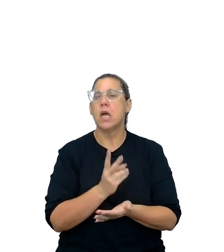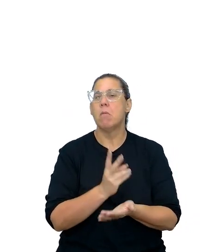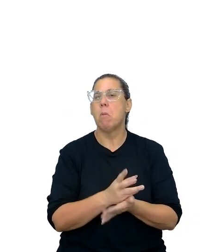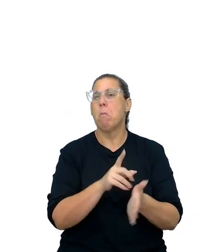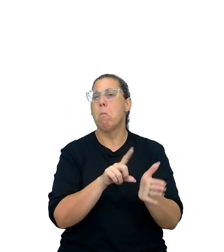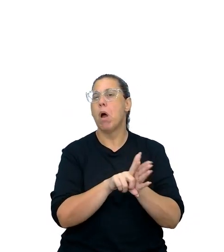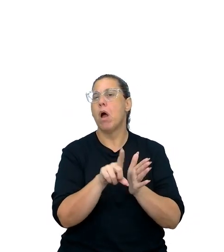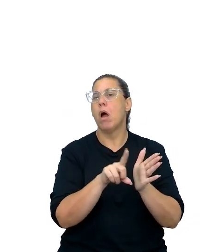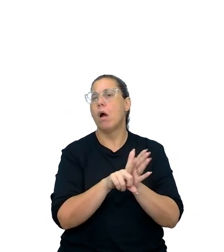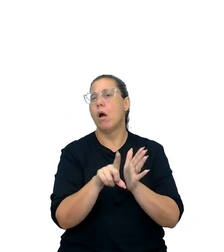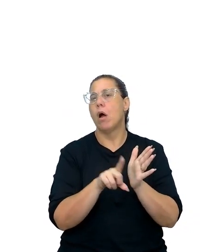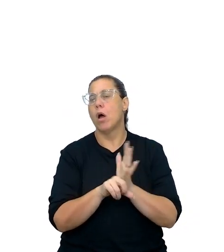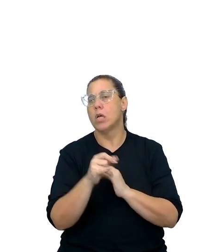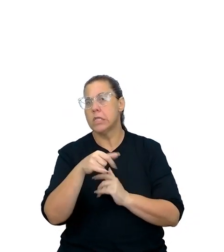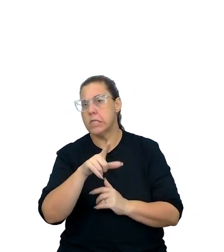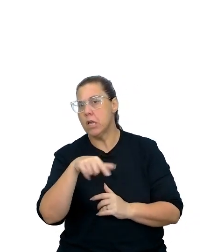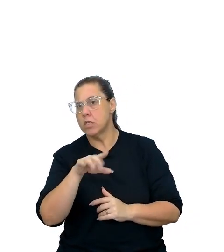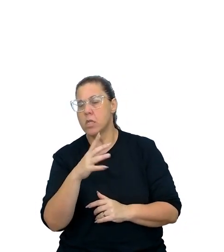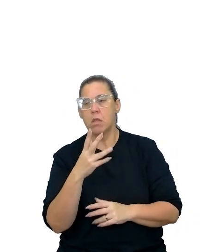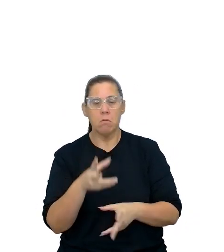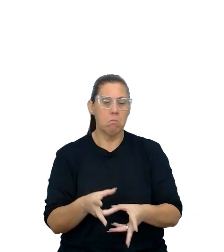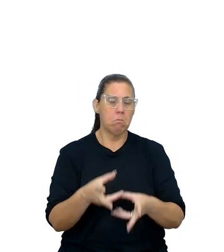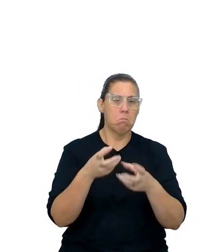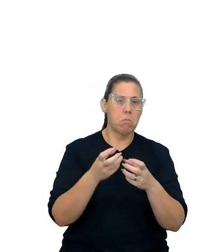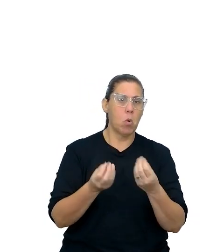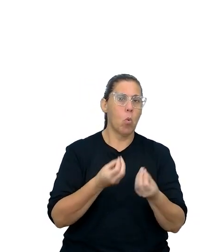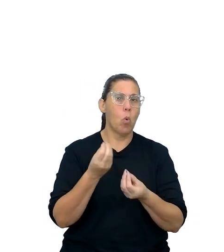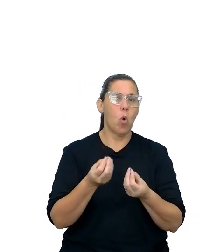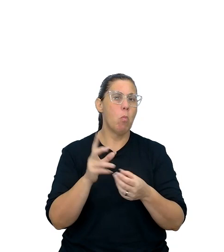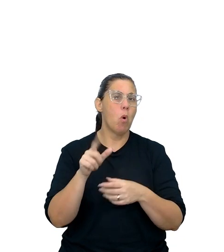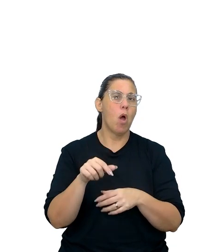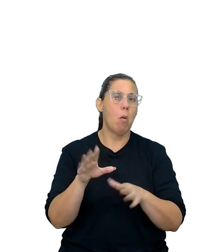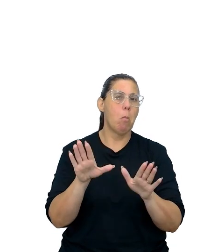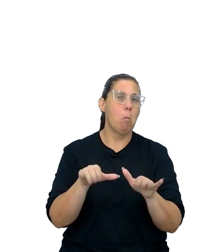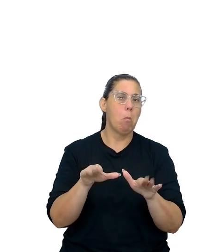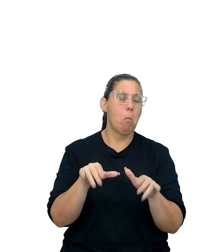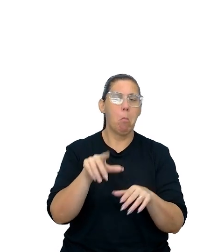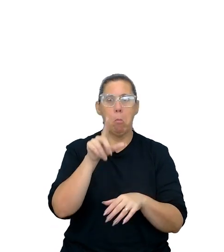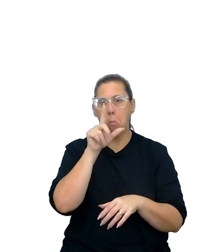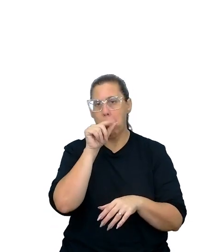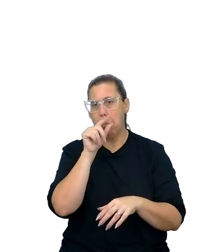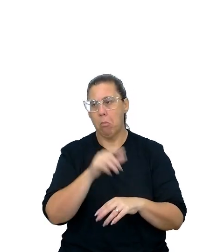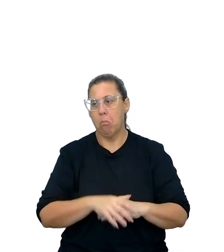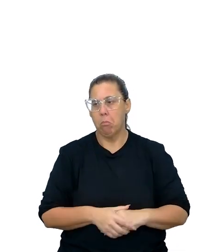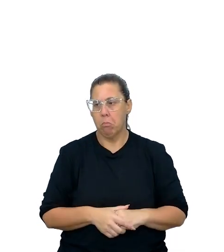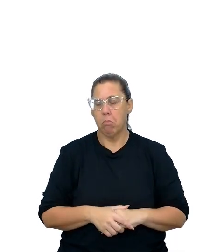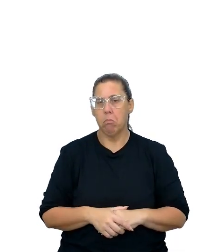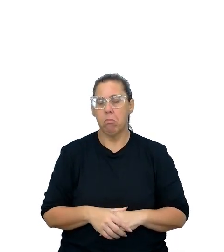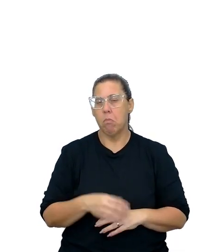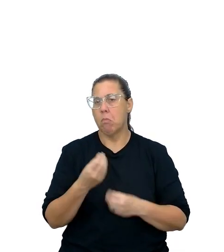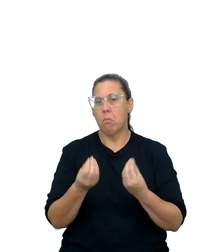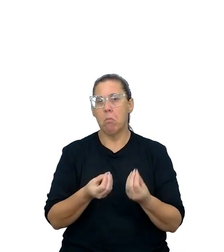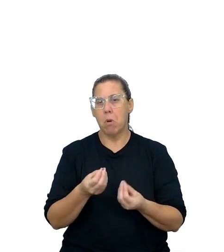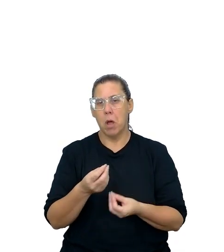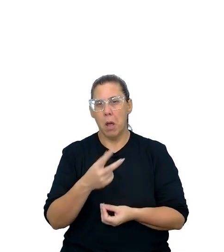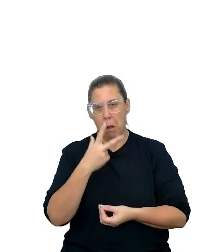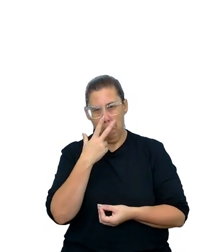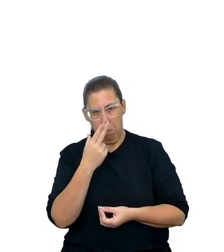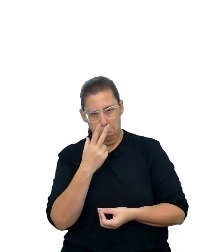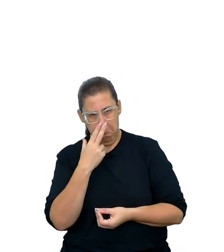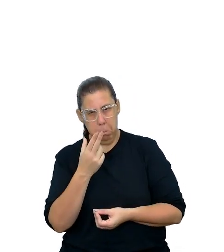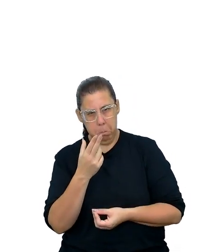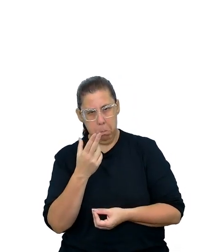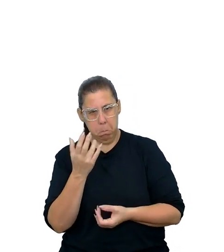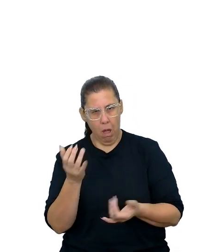no caso aqui, se as crianças costumam observar como é uma revoada de pássaros, né, gente? A gente perguntar para as crianças, parece uma coisa assim